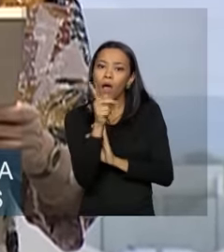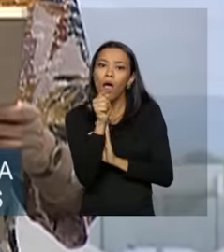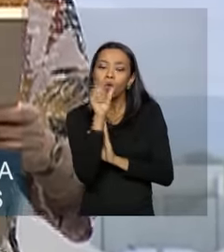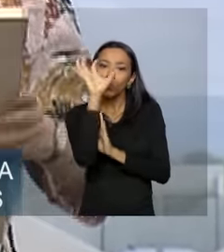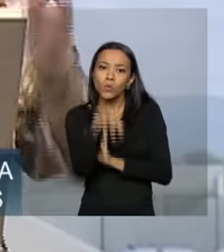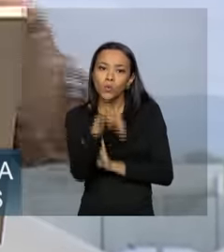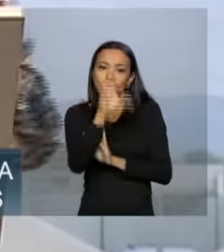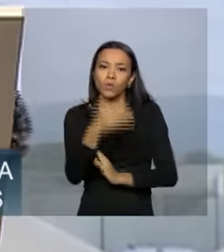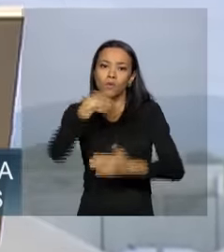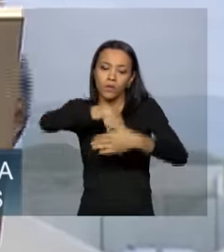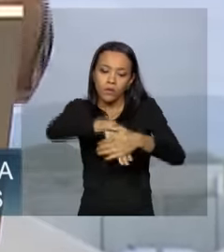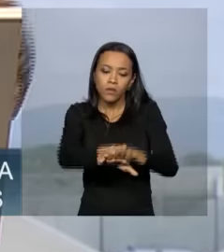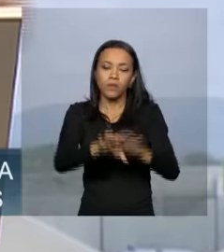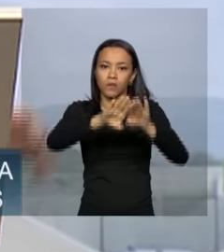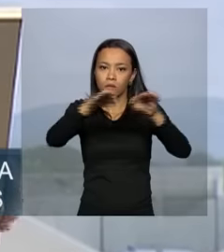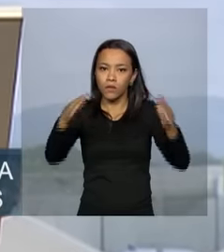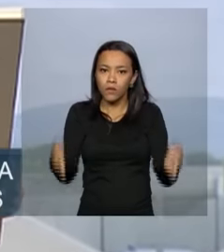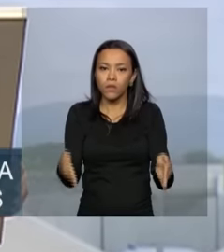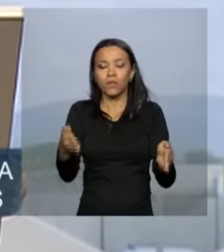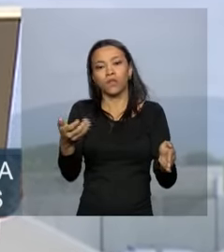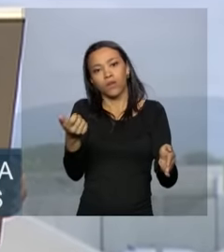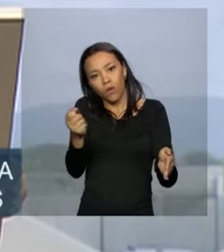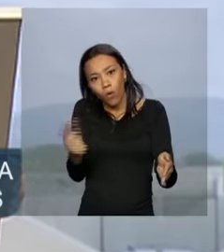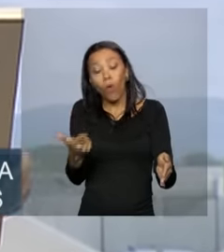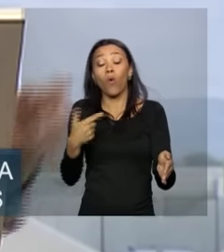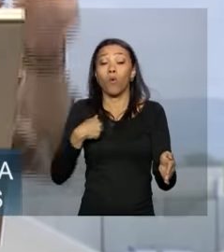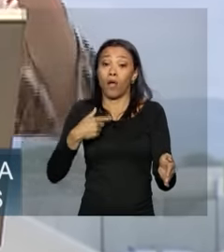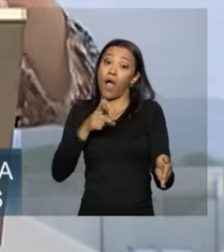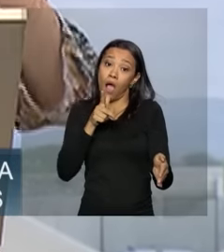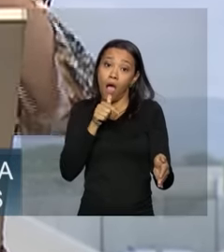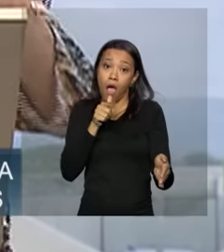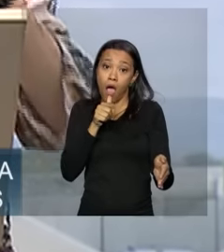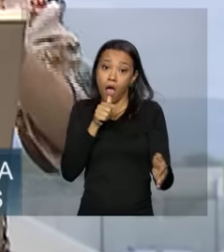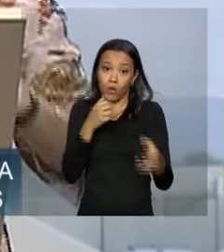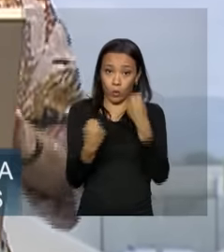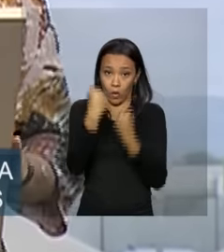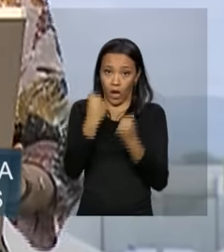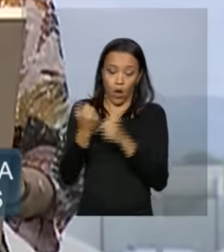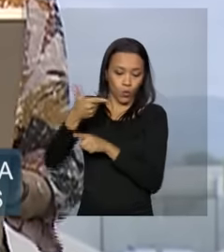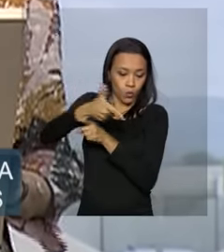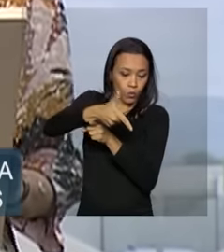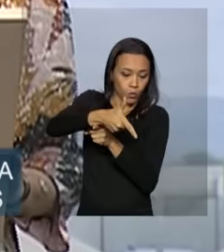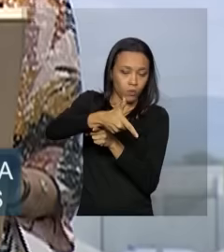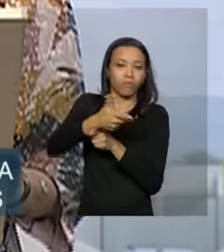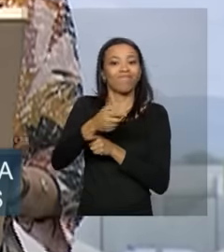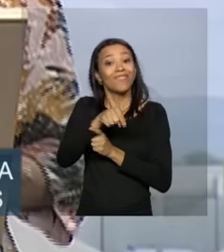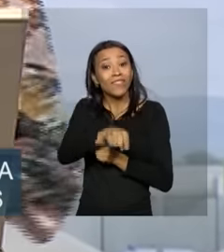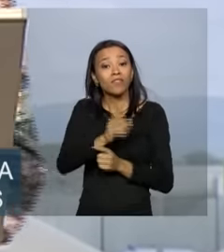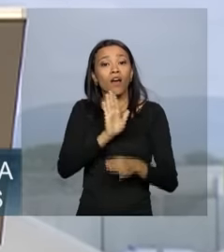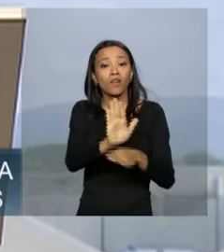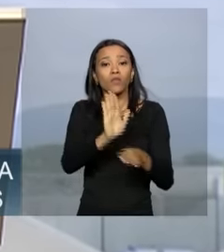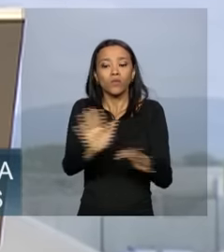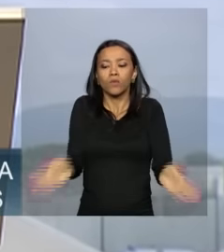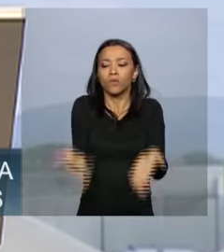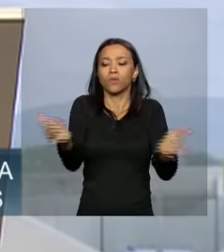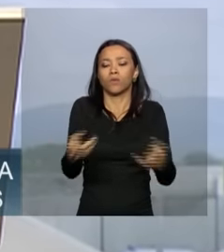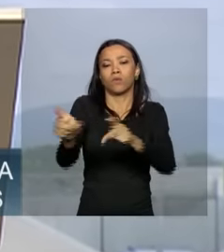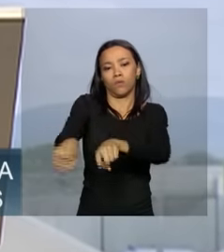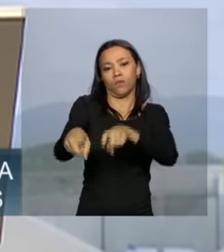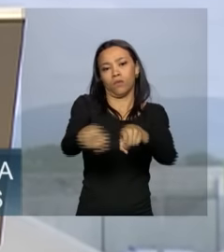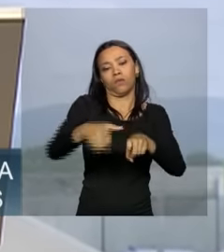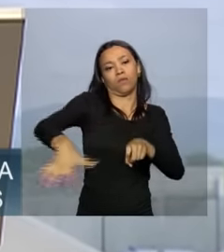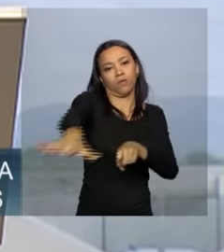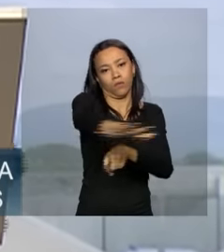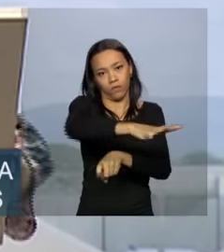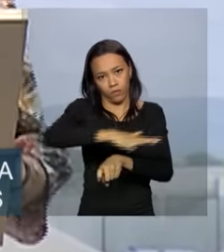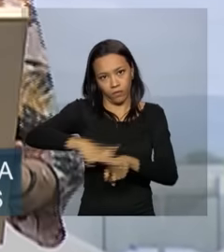da chuva, seja recebendo água do carro-pipa, viabiliza a produção rural. Nós também